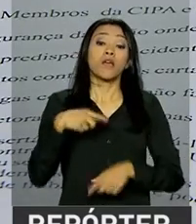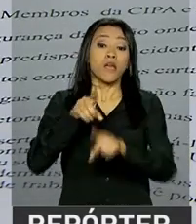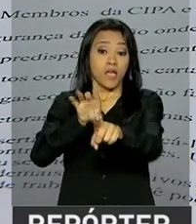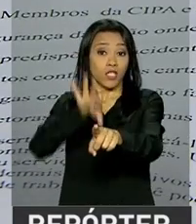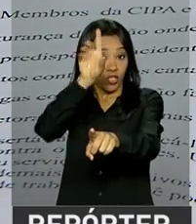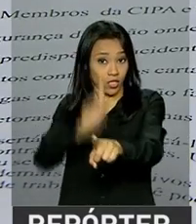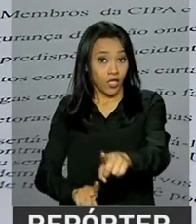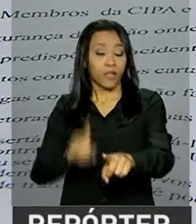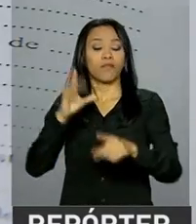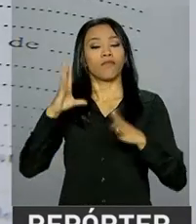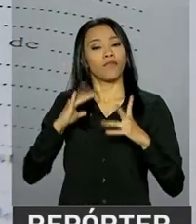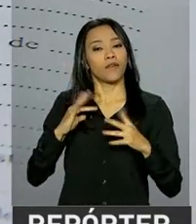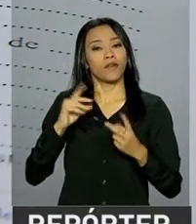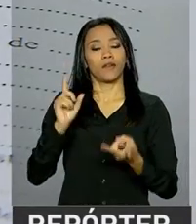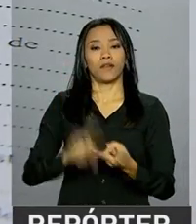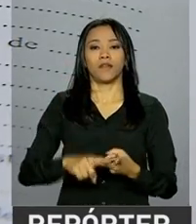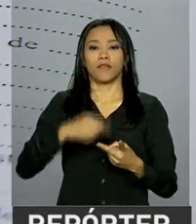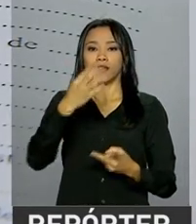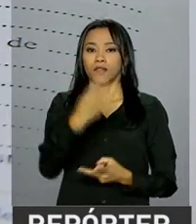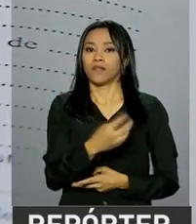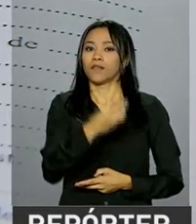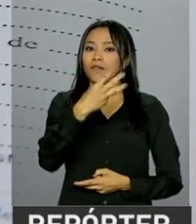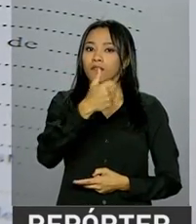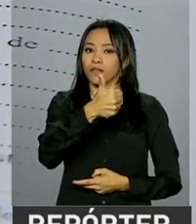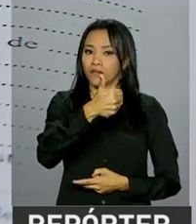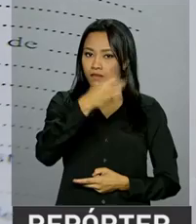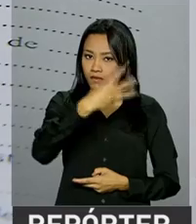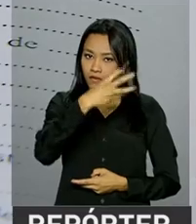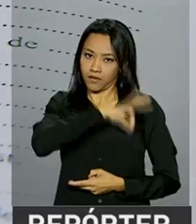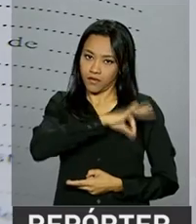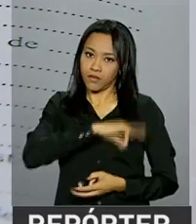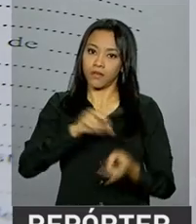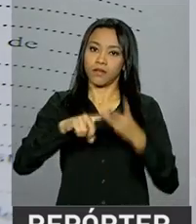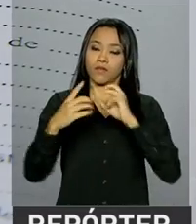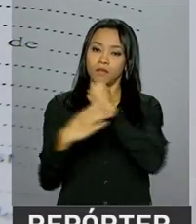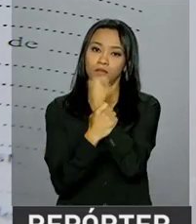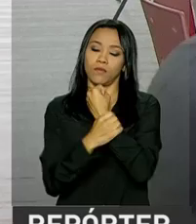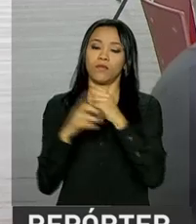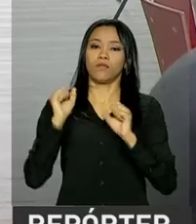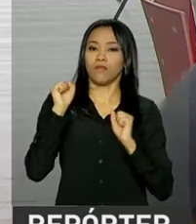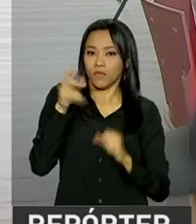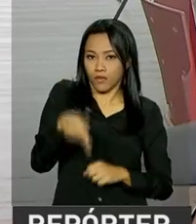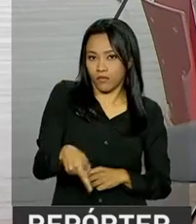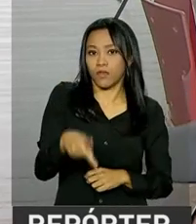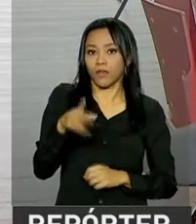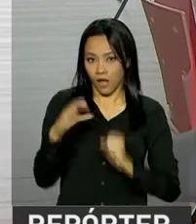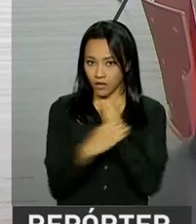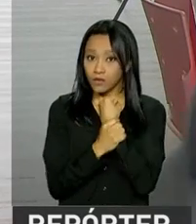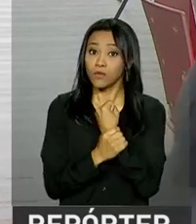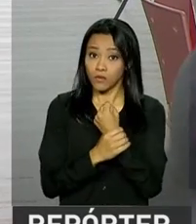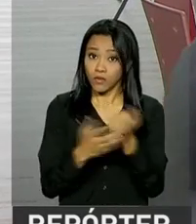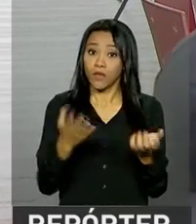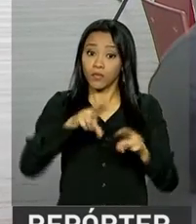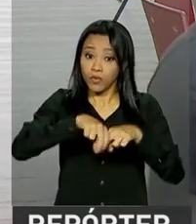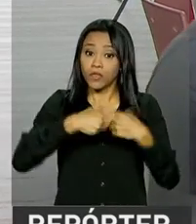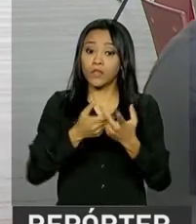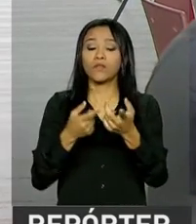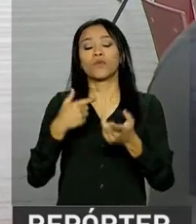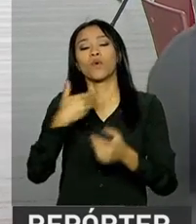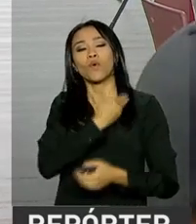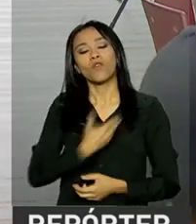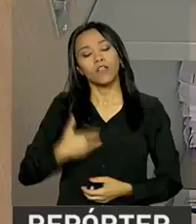direitos como férias 13º seguro desemprego e aposentadoria por isso o Governo está estudando